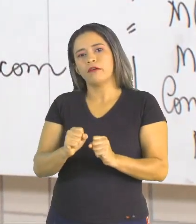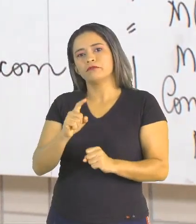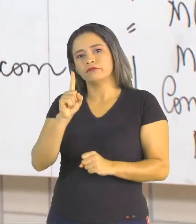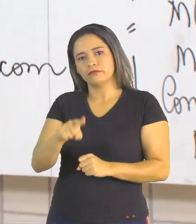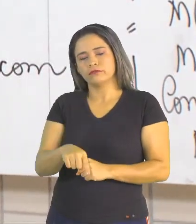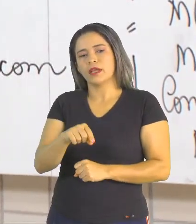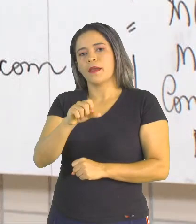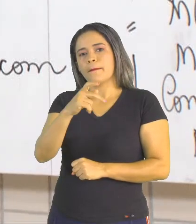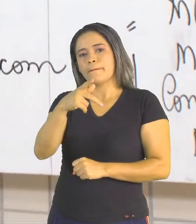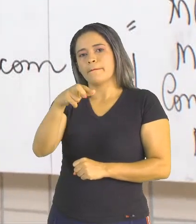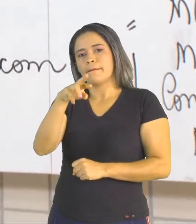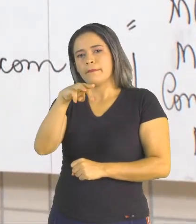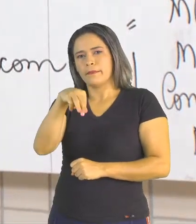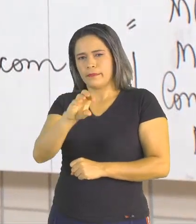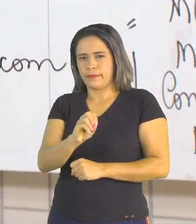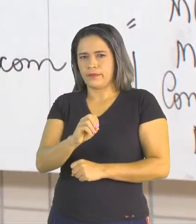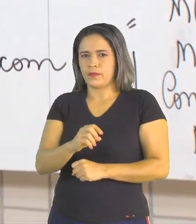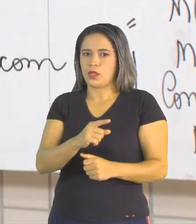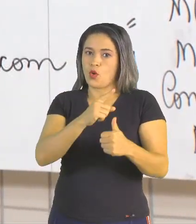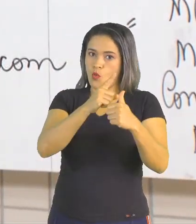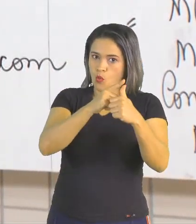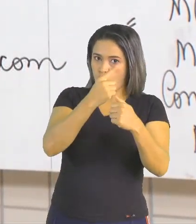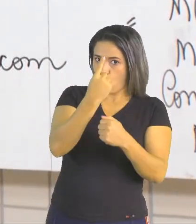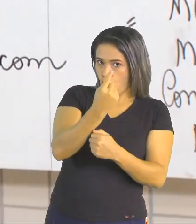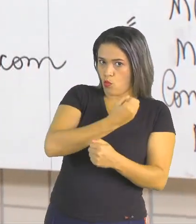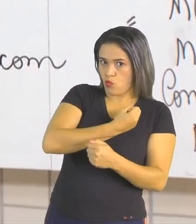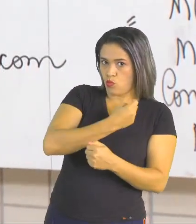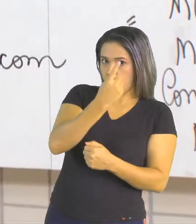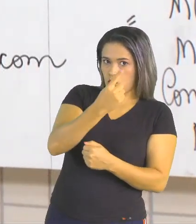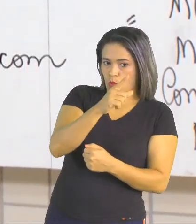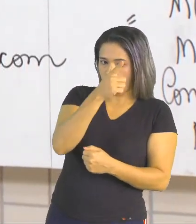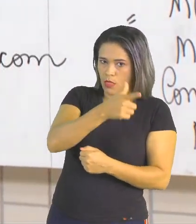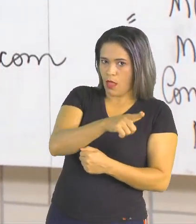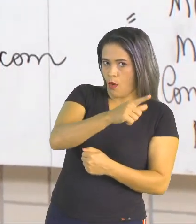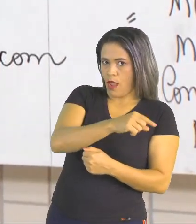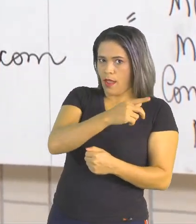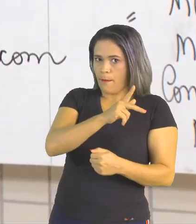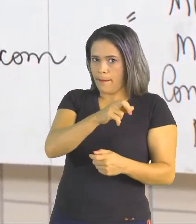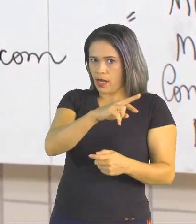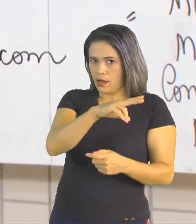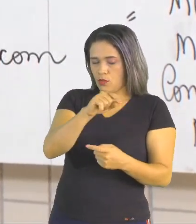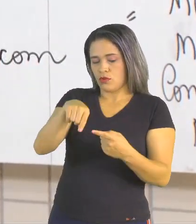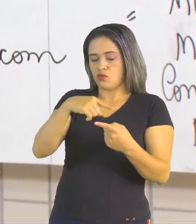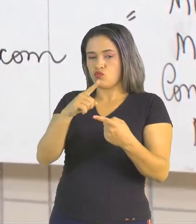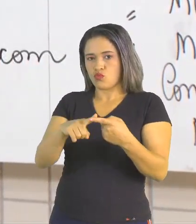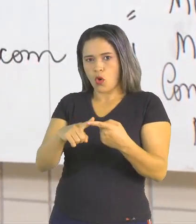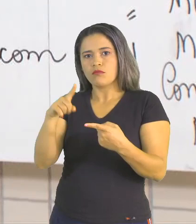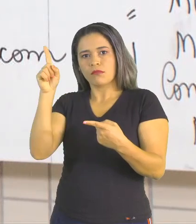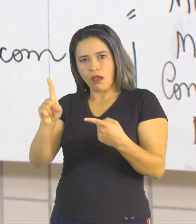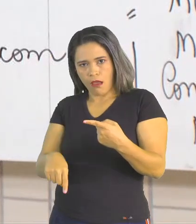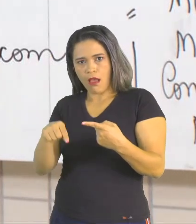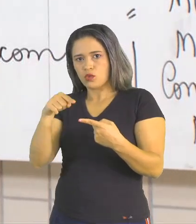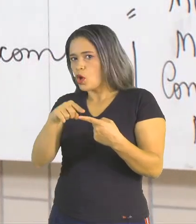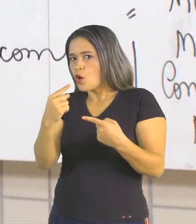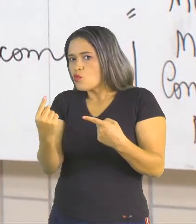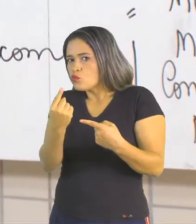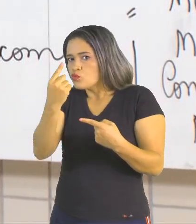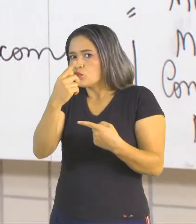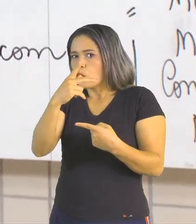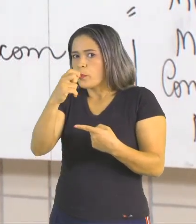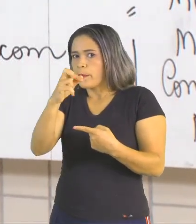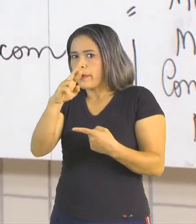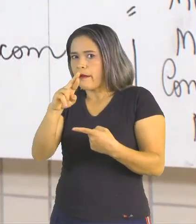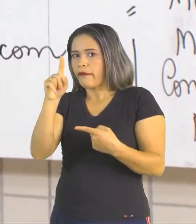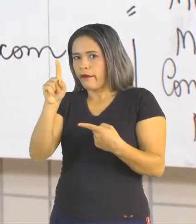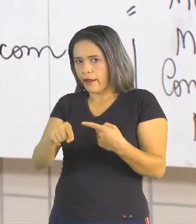primo. Então, ó, o 1 não é primo e o 2 é o único número par que pode ser considerado